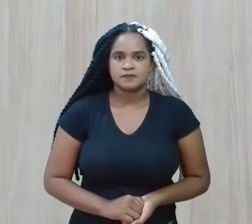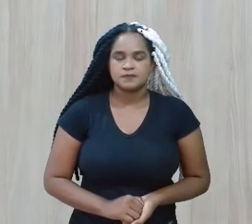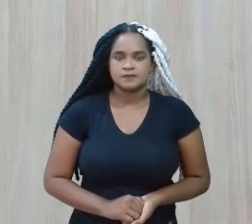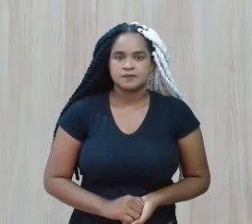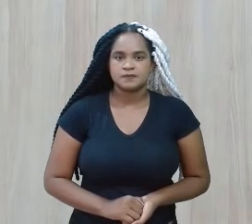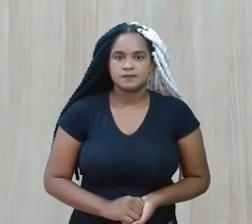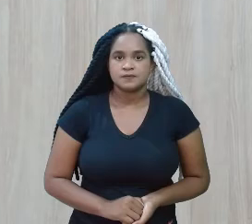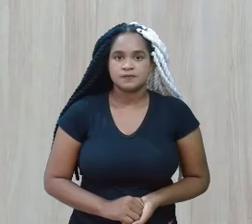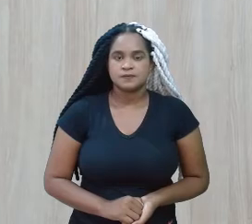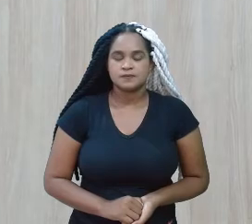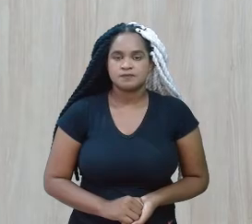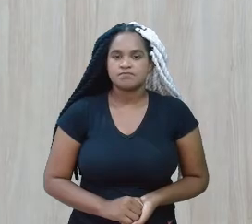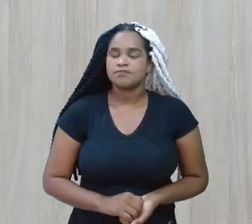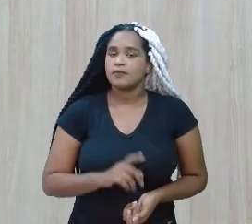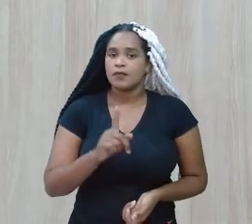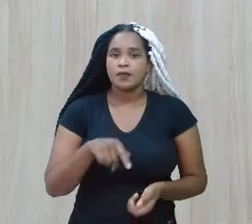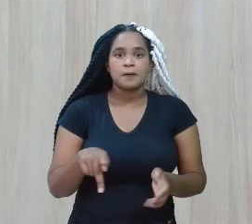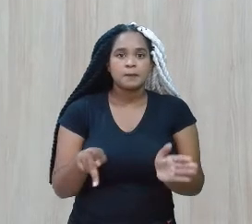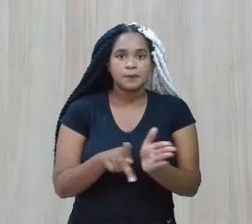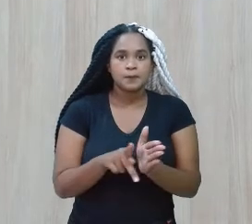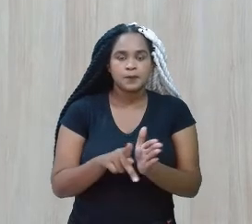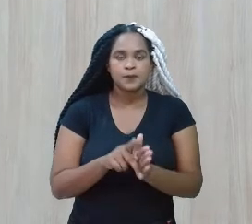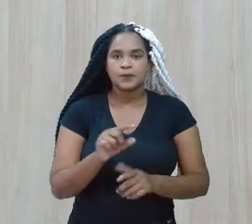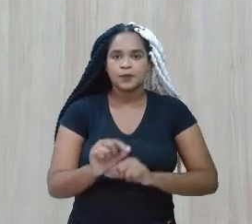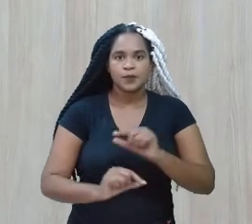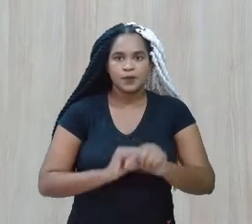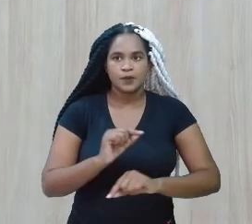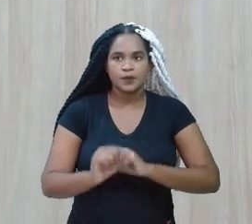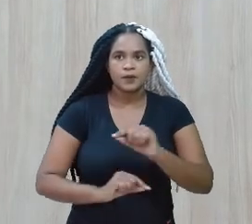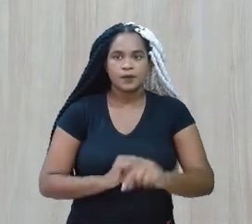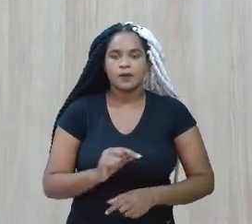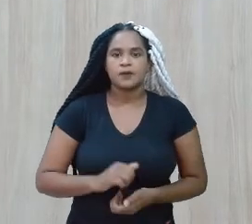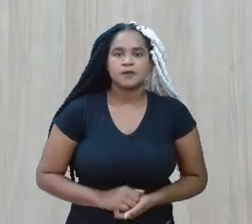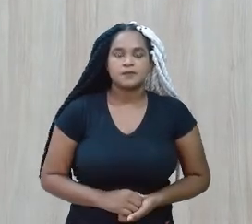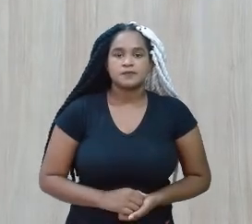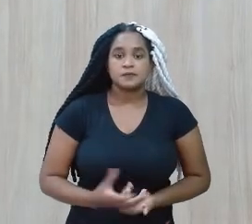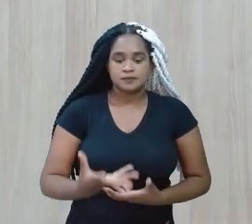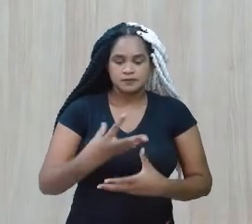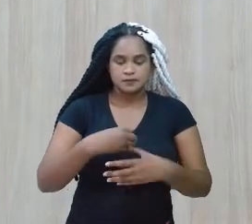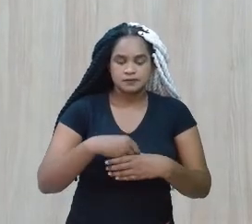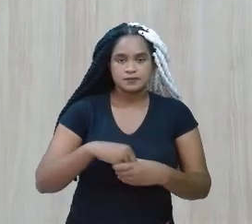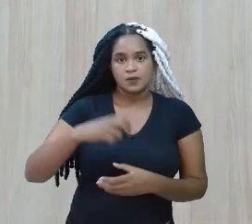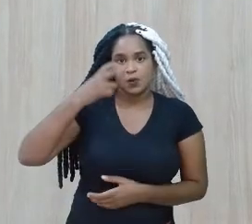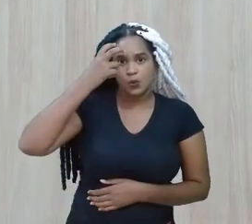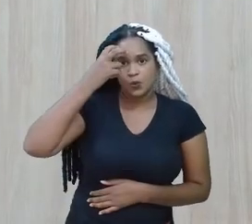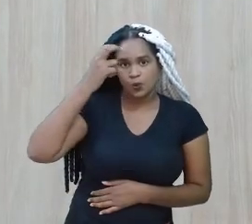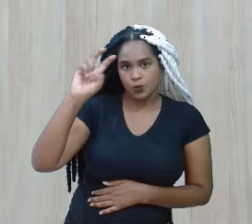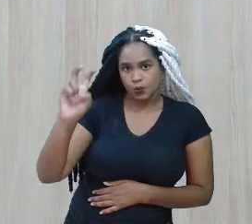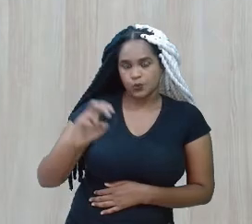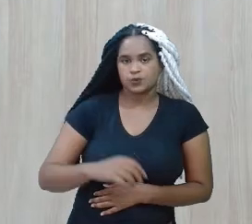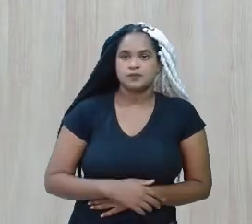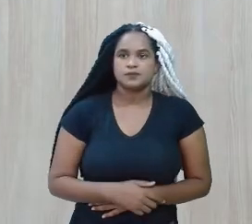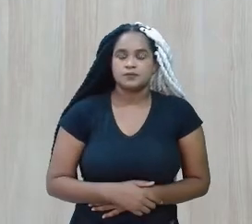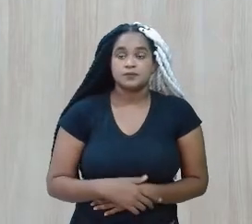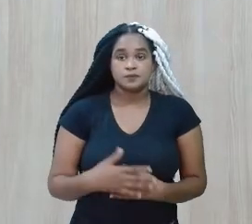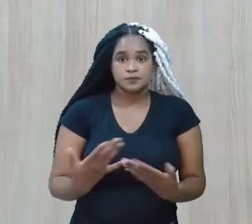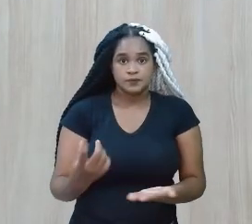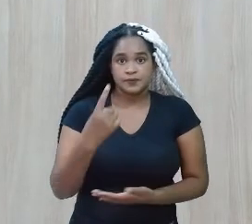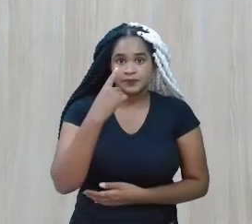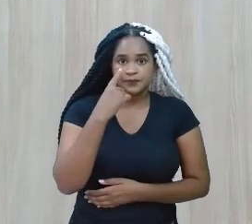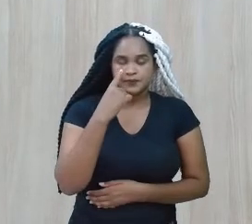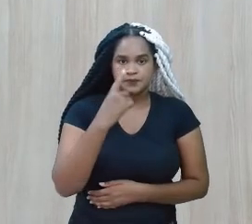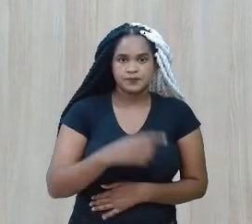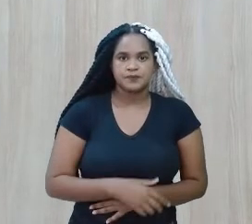fazem parte de toda uma cultura dentro do nosso povo. Então, lembrando, à medida que vão